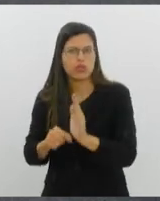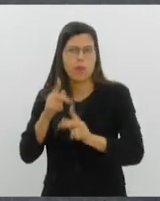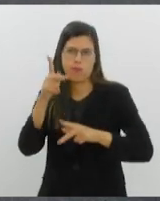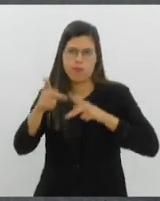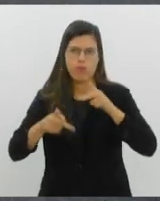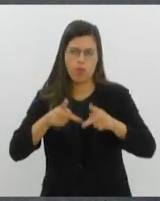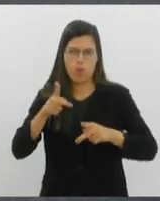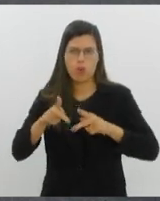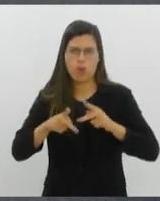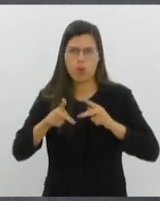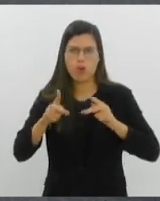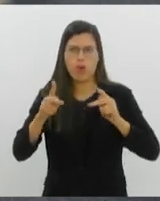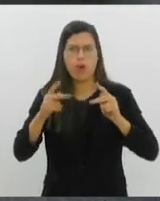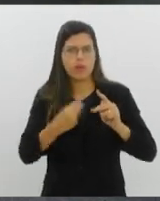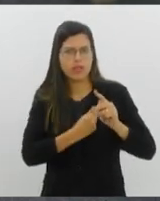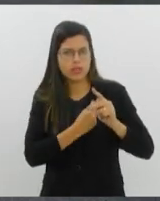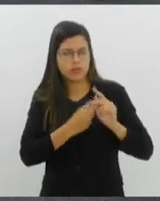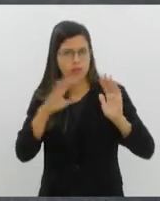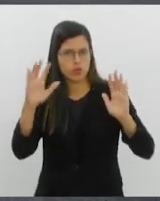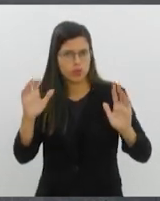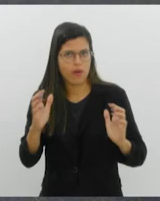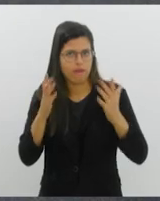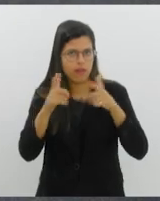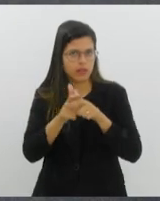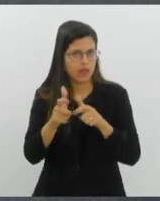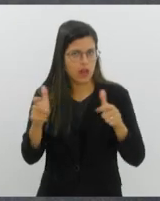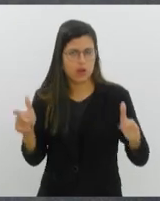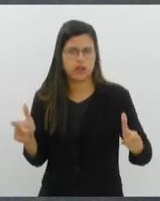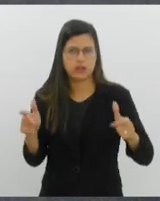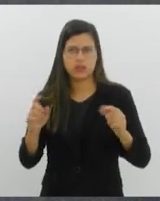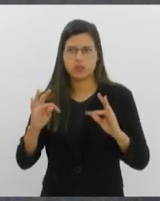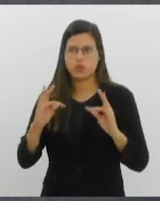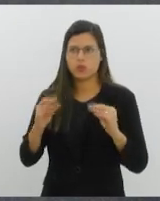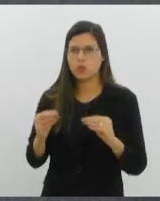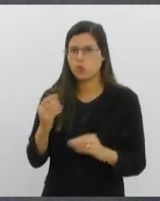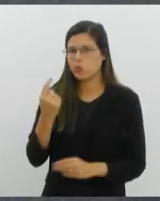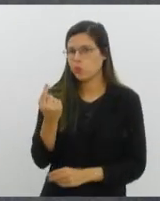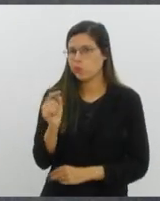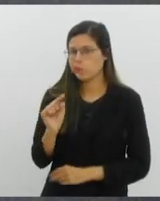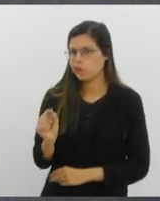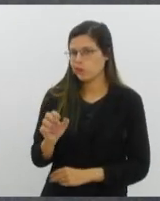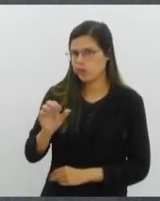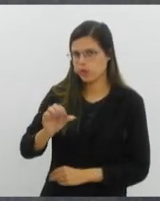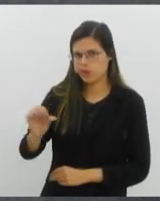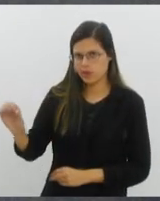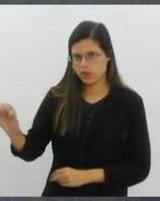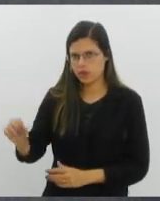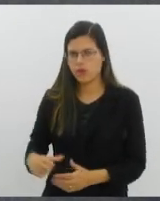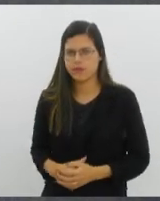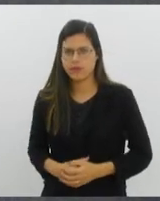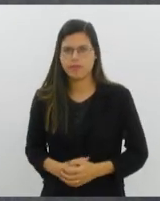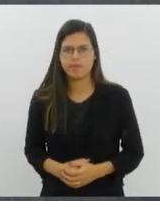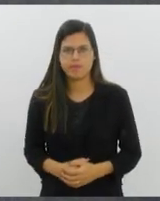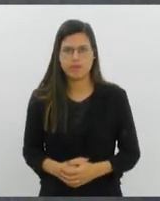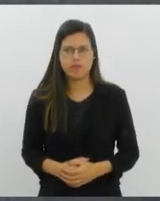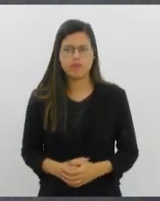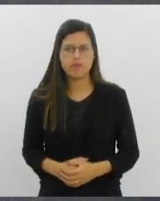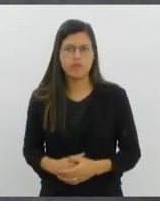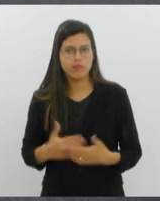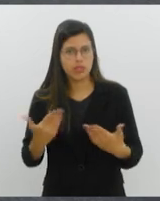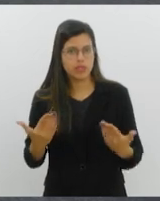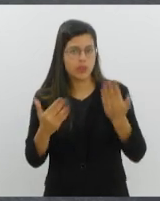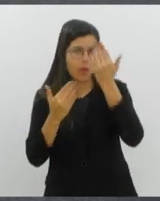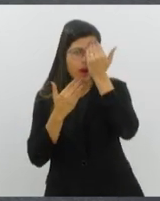festa grandiosa, tudo ao custo de R$1,99. Então,